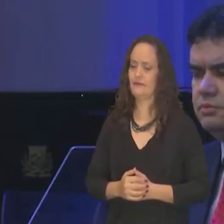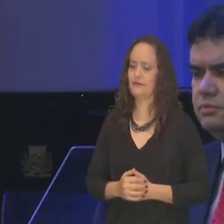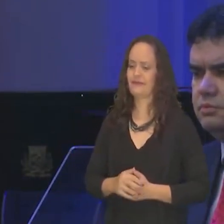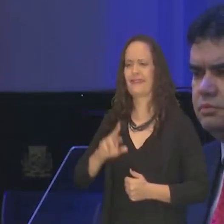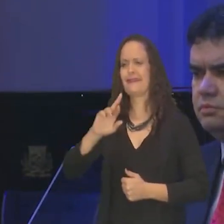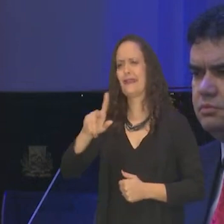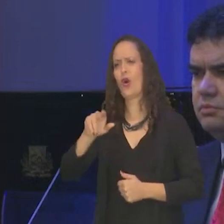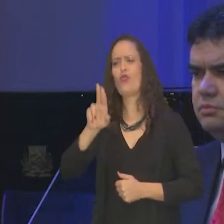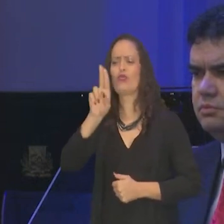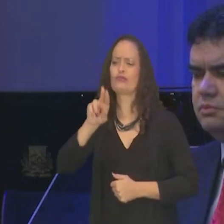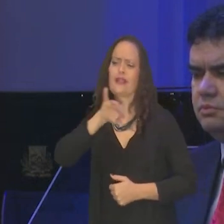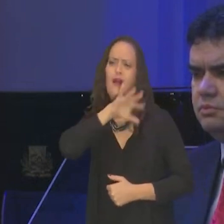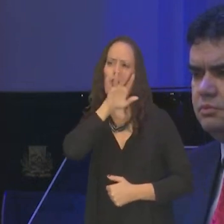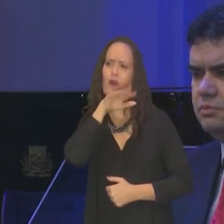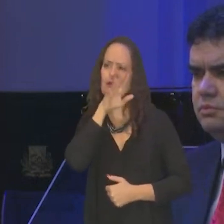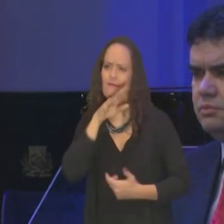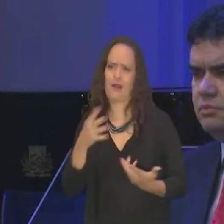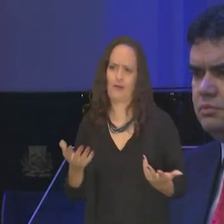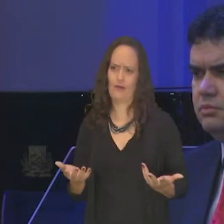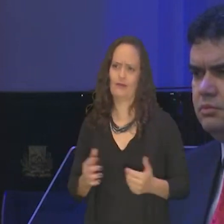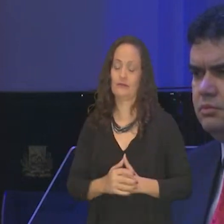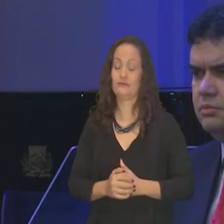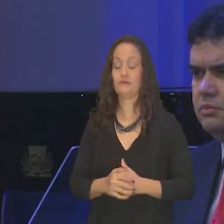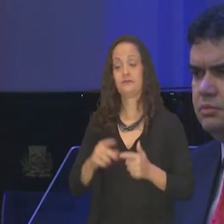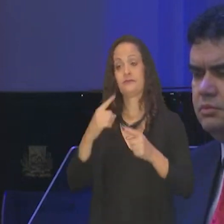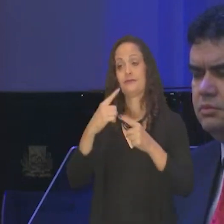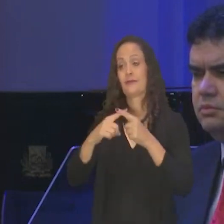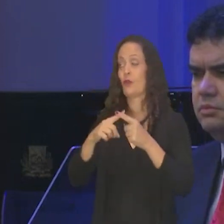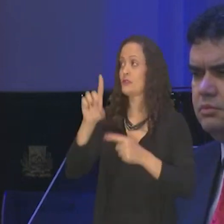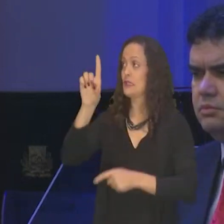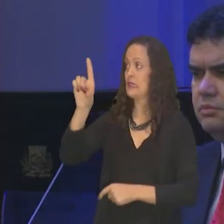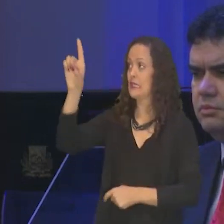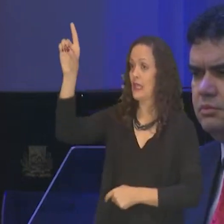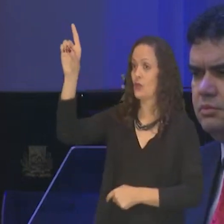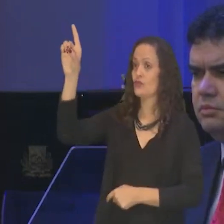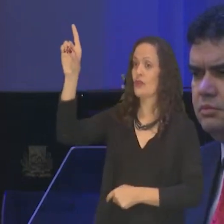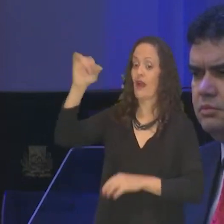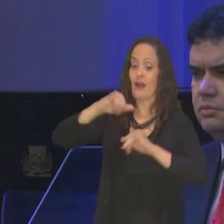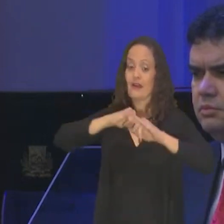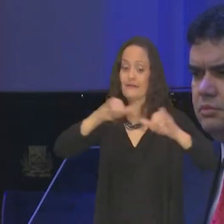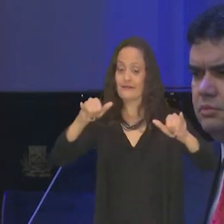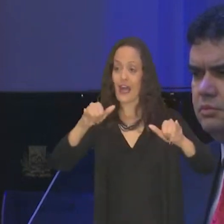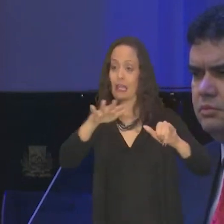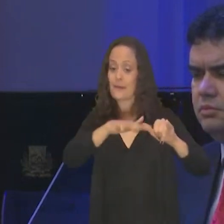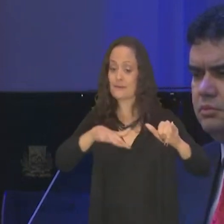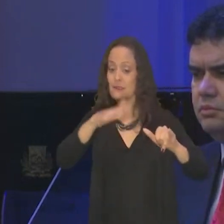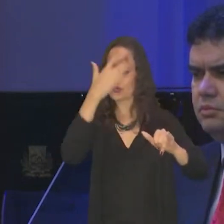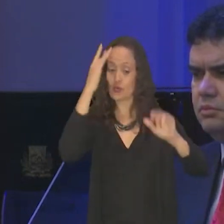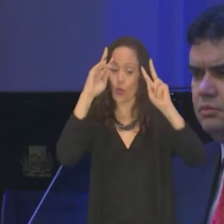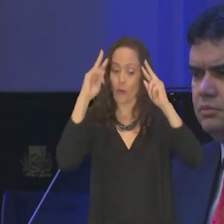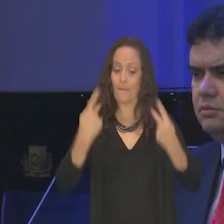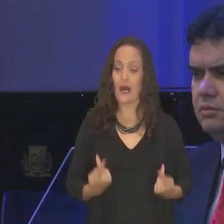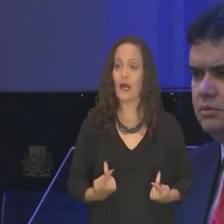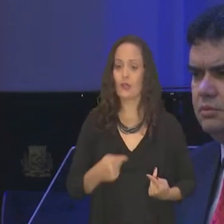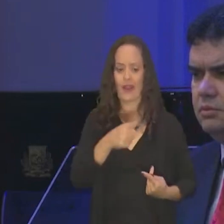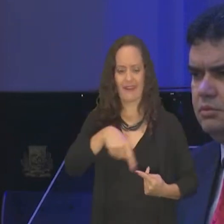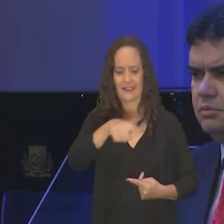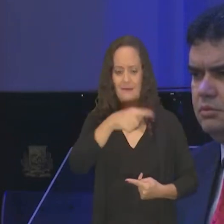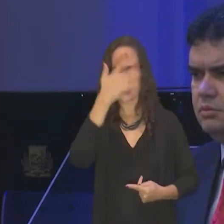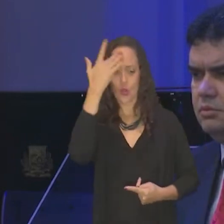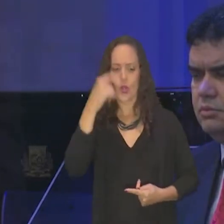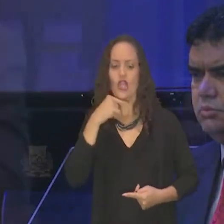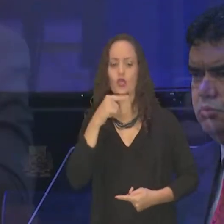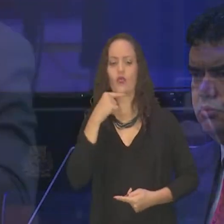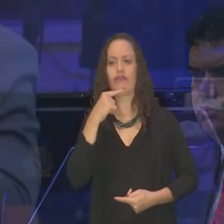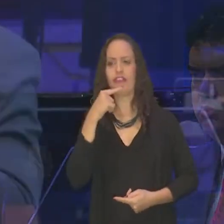de um animal. Se ele falando aos homens já cria incredulidade e dificuldade, imagina se nós falássemos, se a